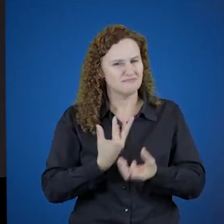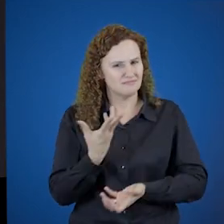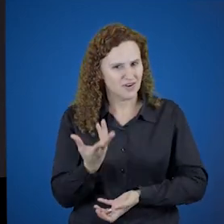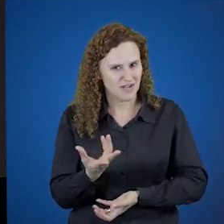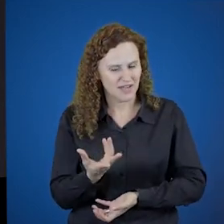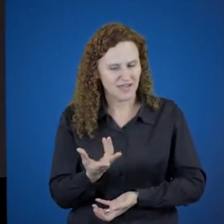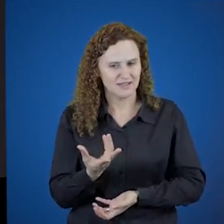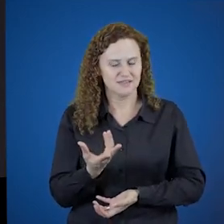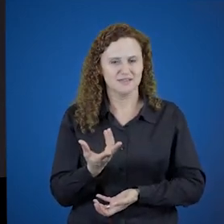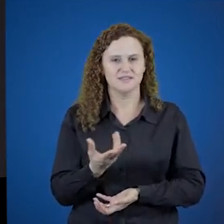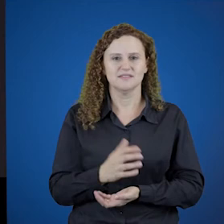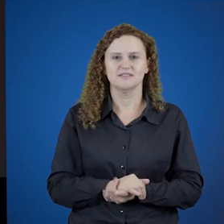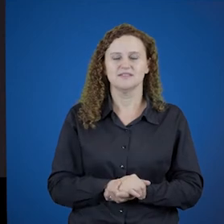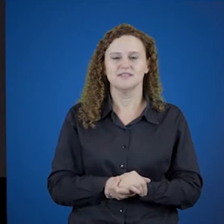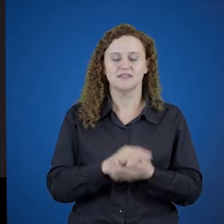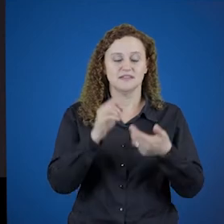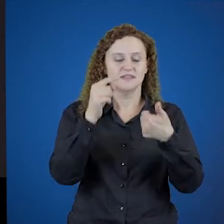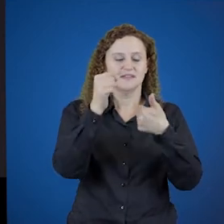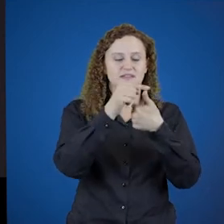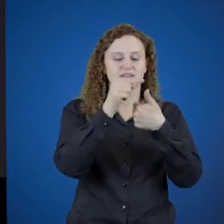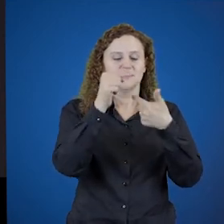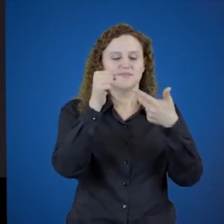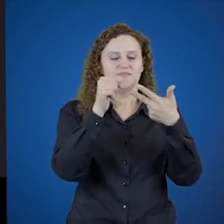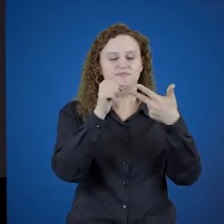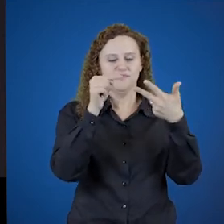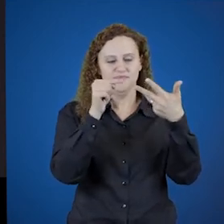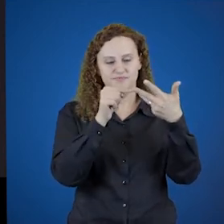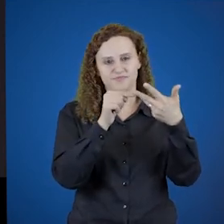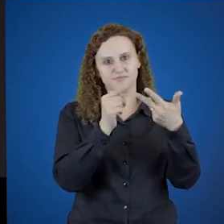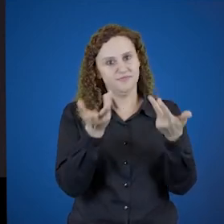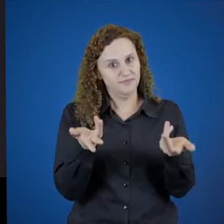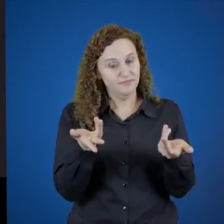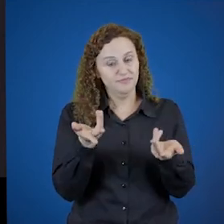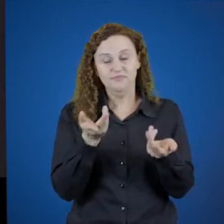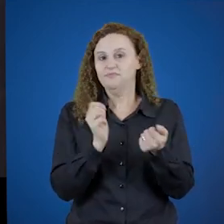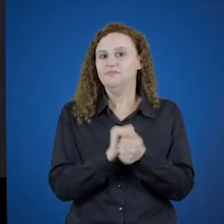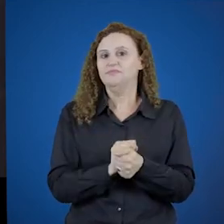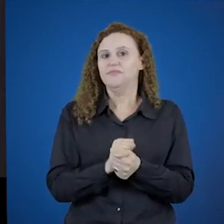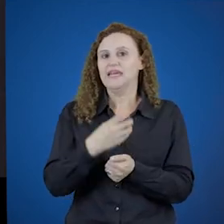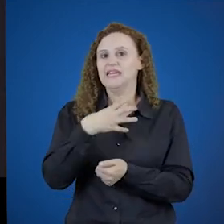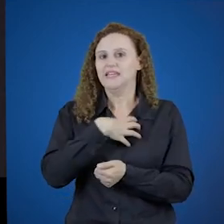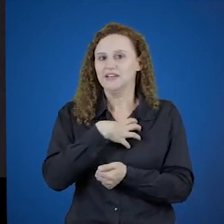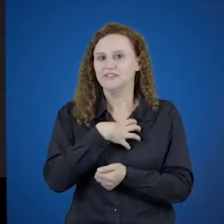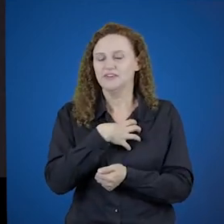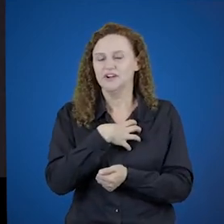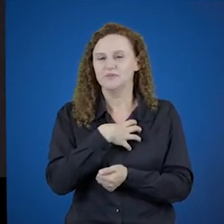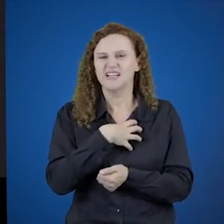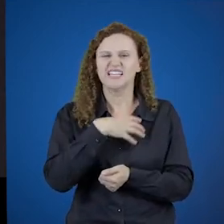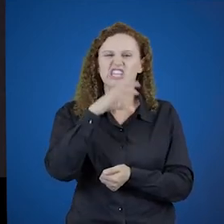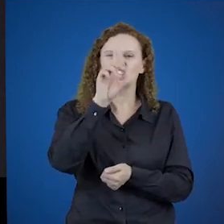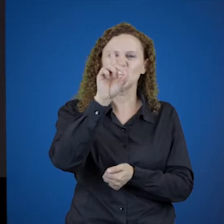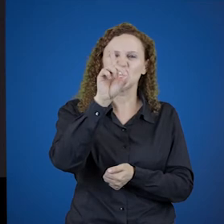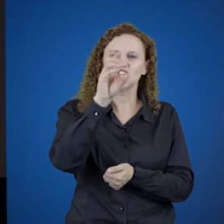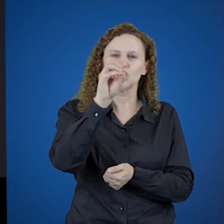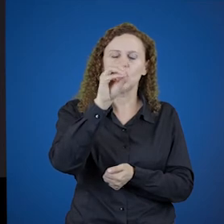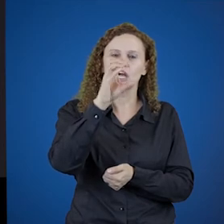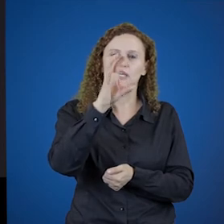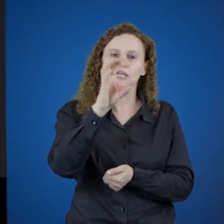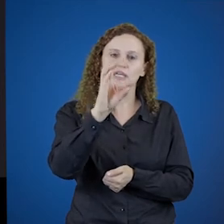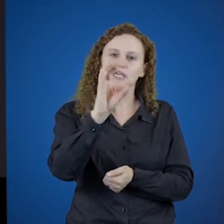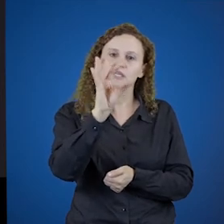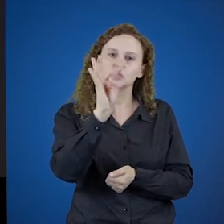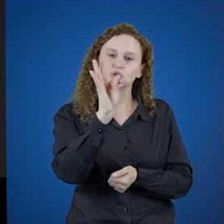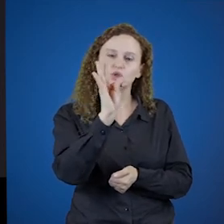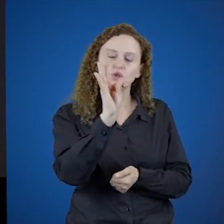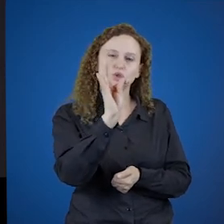poeta doctos a forma do doctos aparecerá dessa forma Doctor